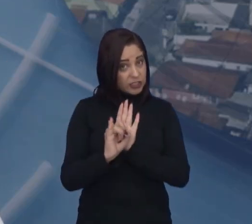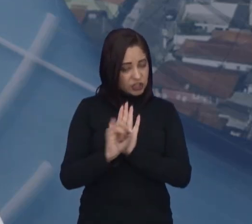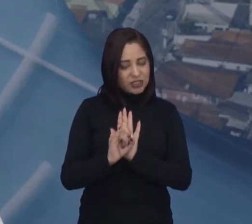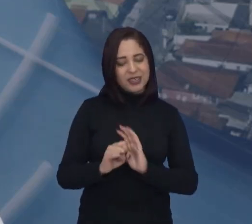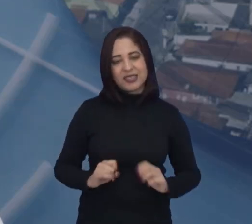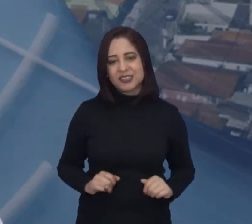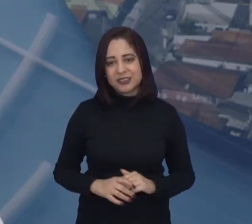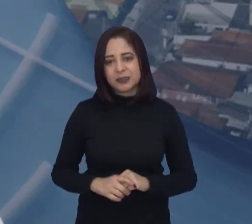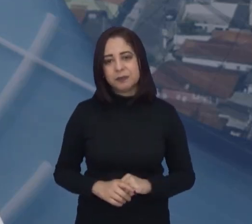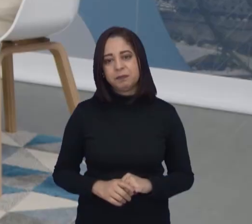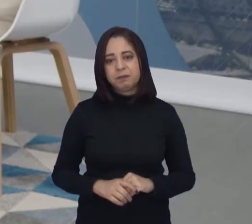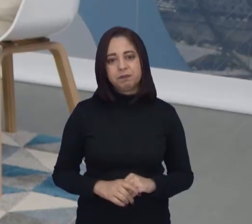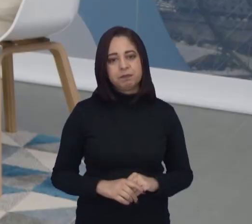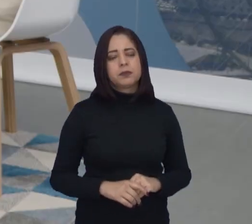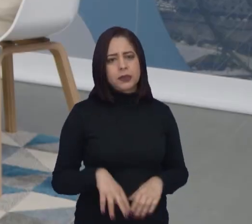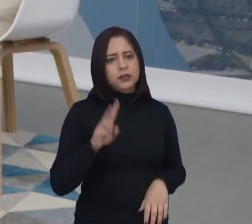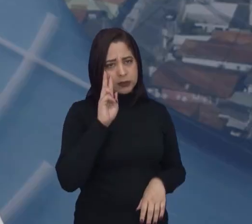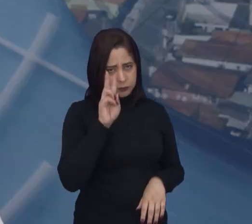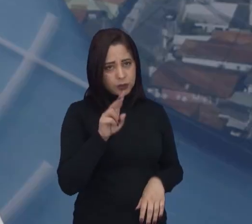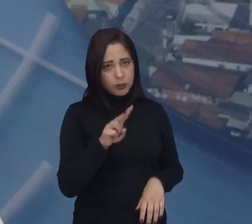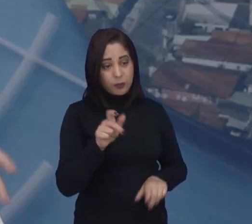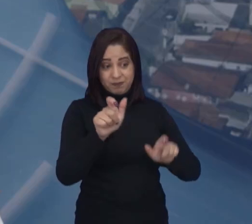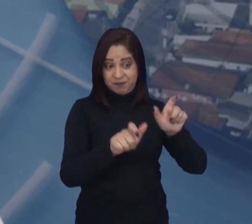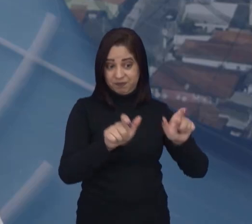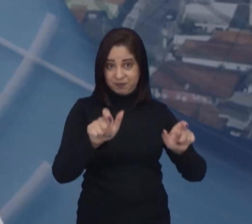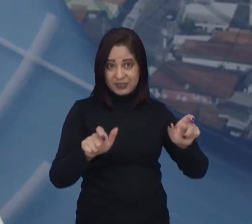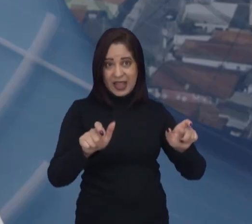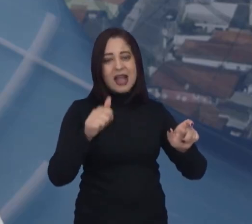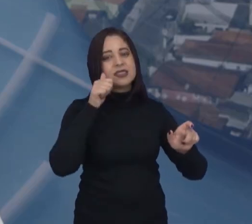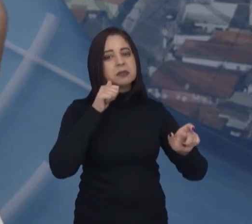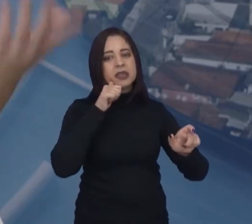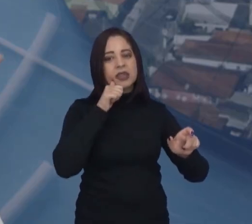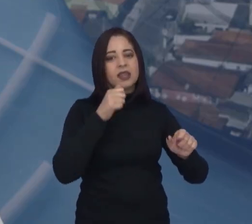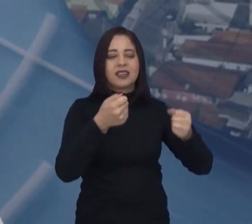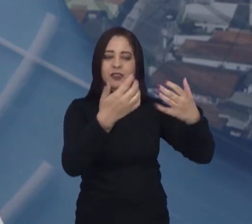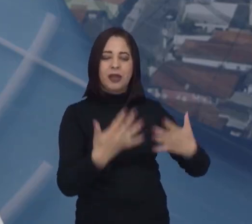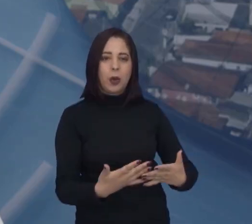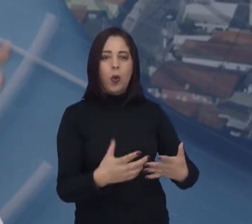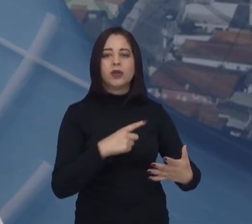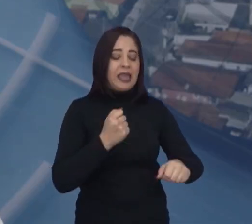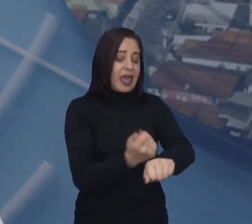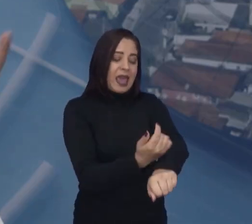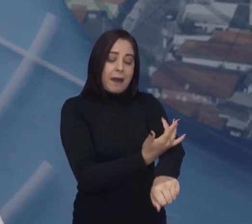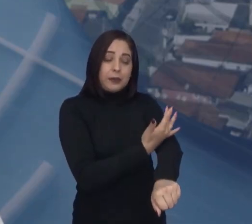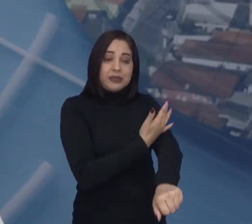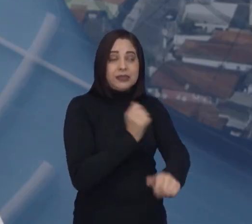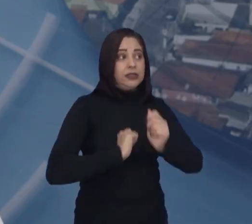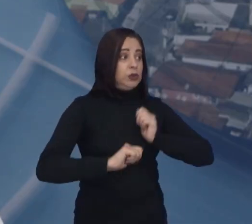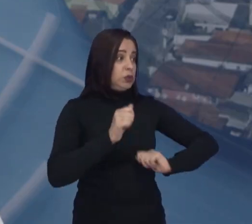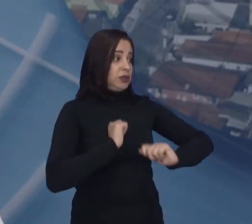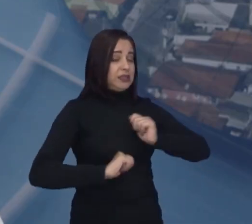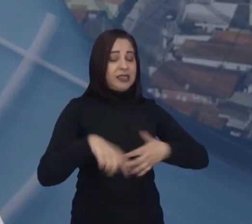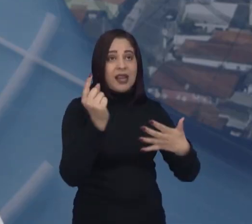fim. Rafael, a gente viu aí as meninas, né, um pouquinho na prática, realmente emoção à flor da pele, é muita coisa